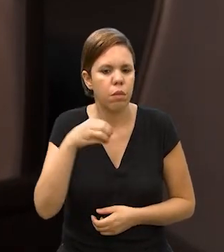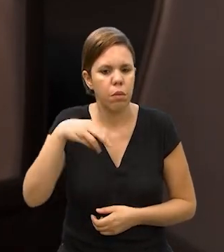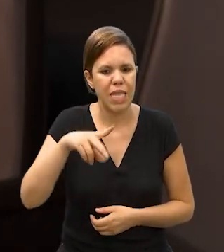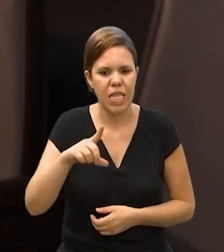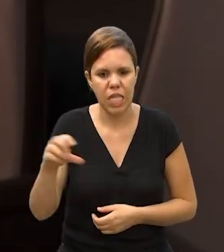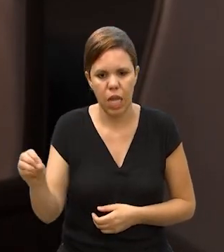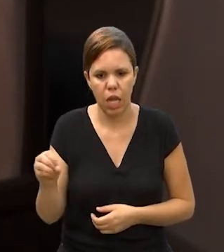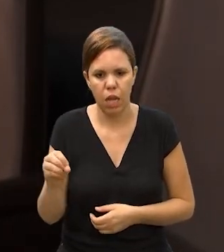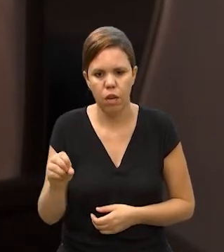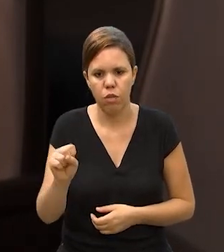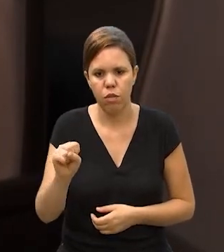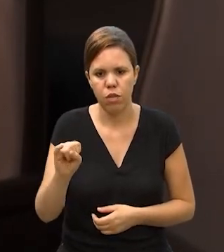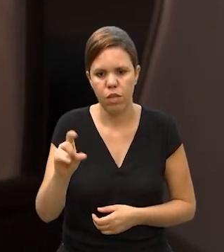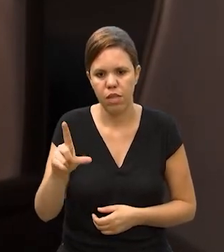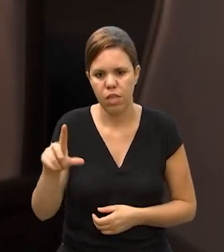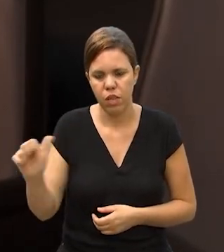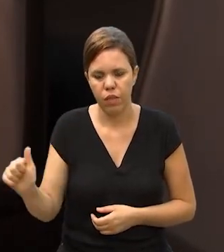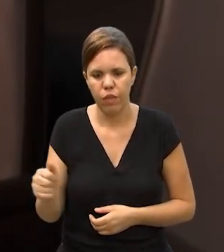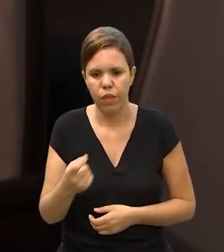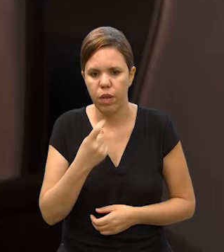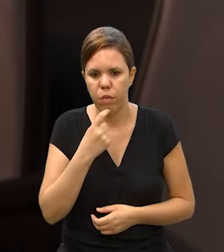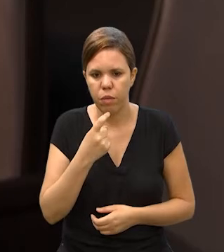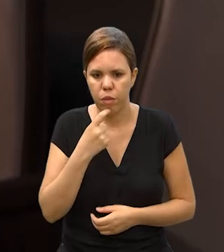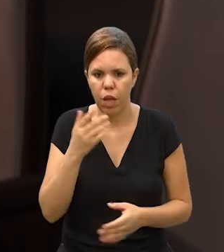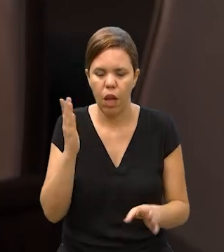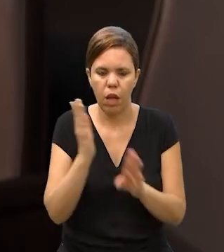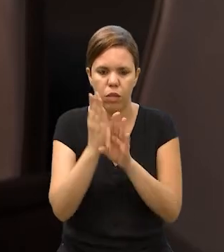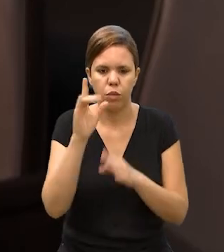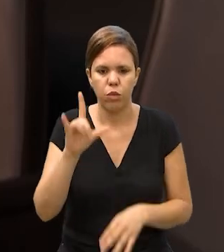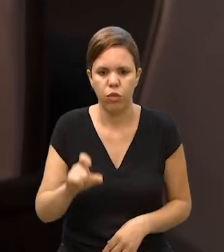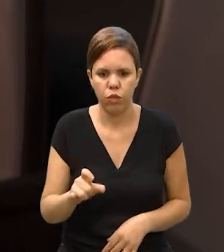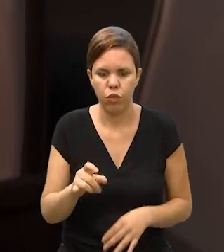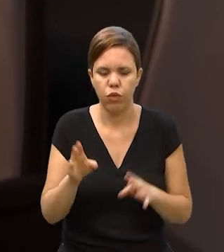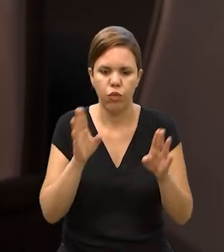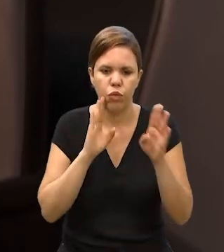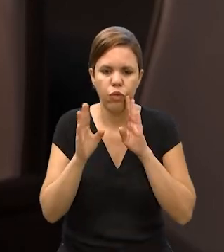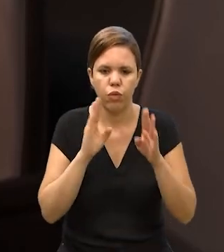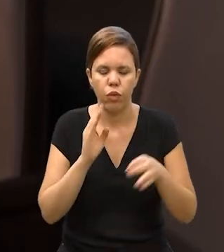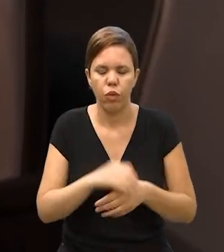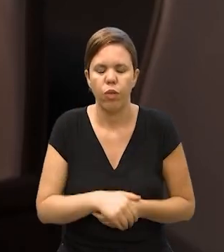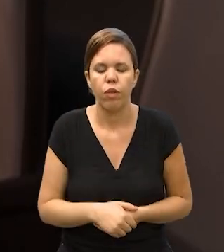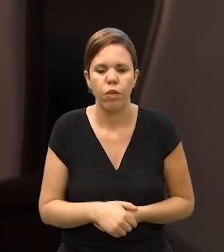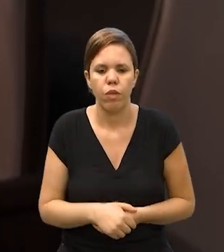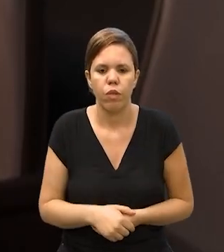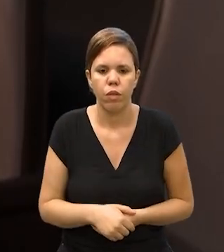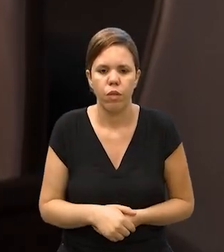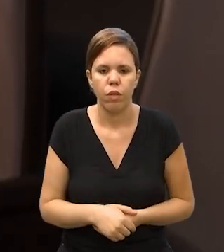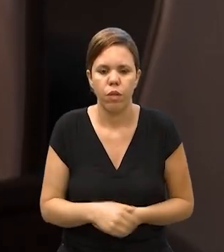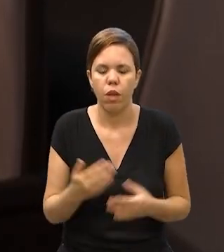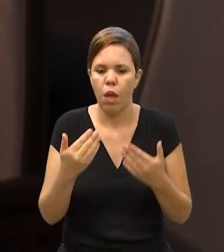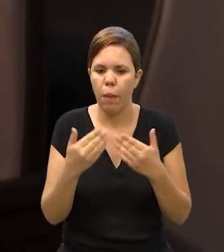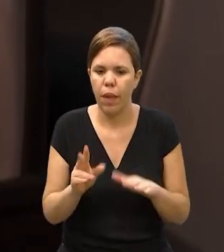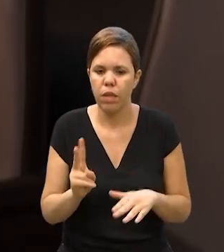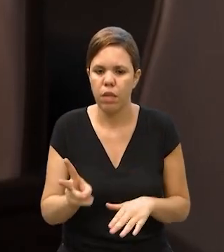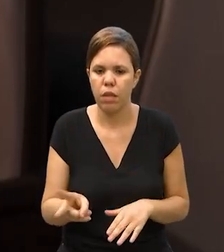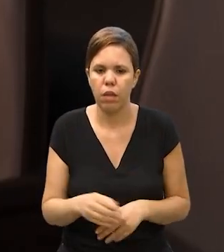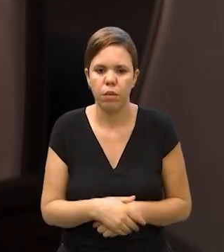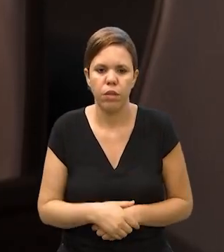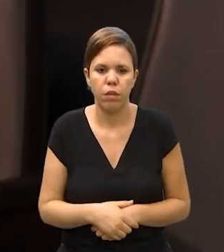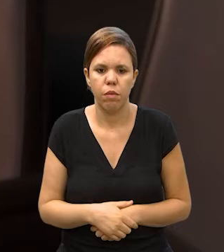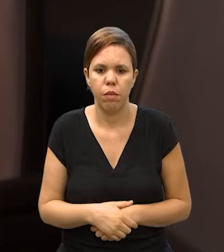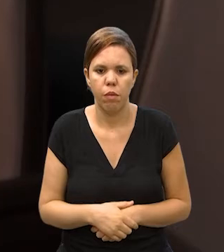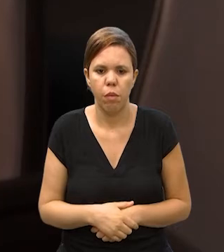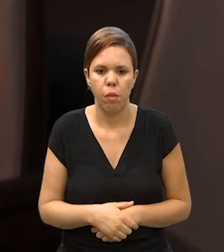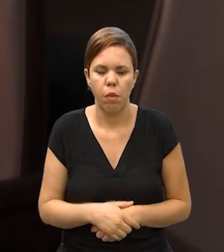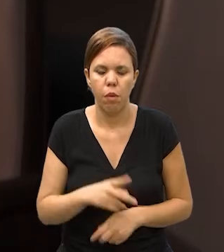Campinas, não tem como errar, acha no meu Insta, no Face, a gente está aberto, disponível, porque